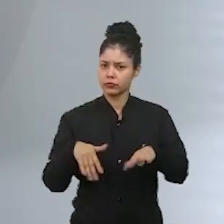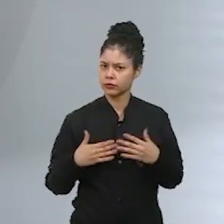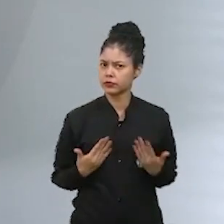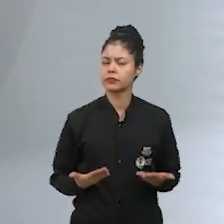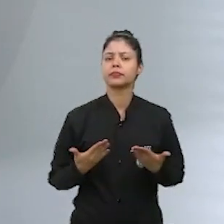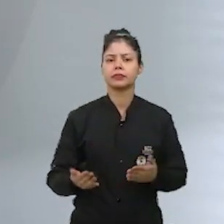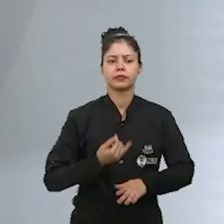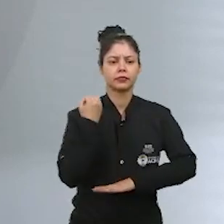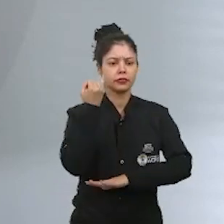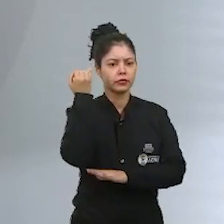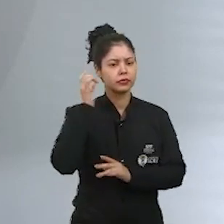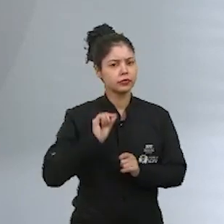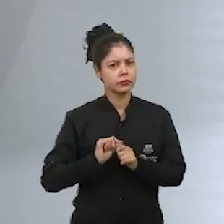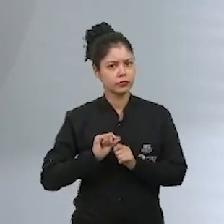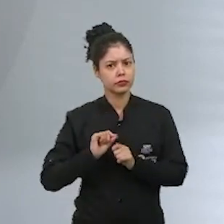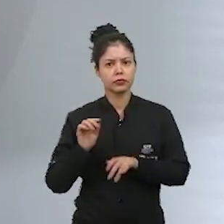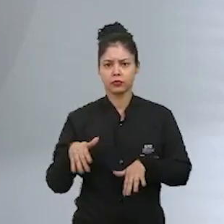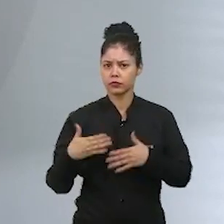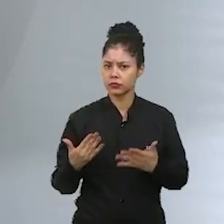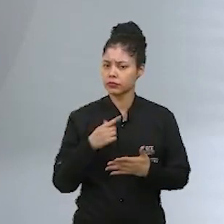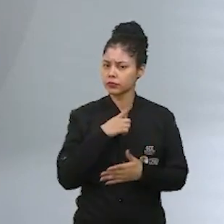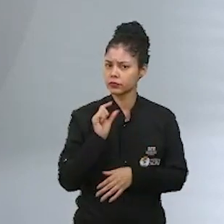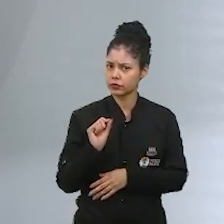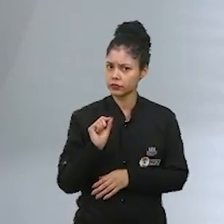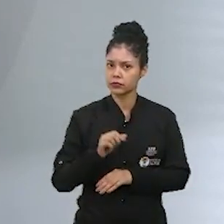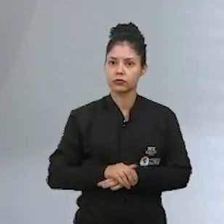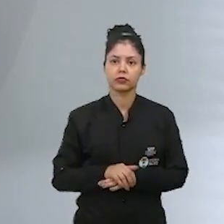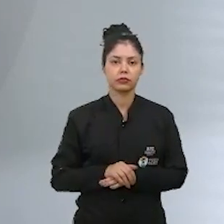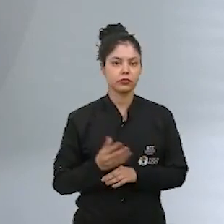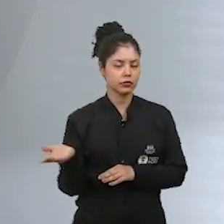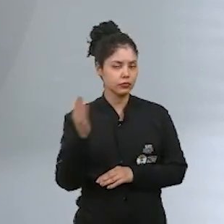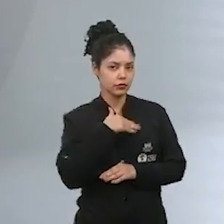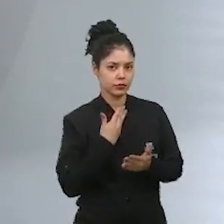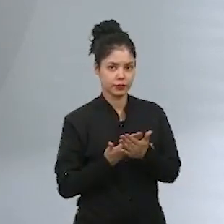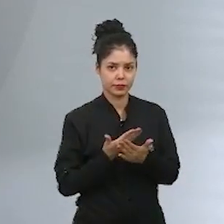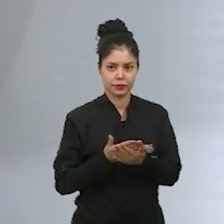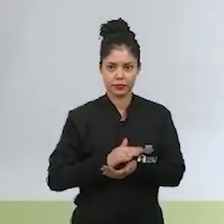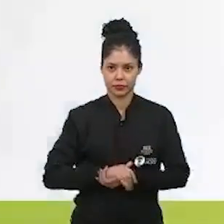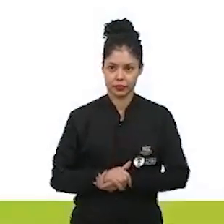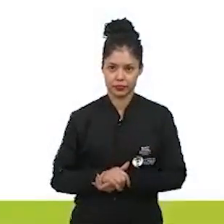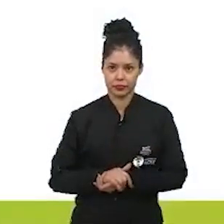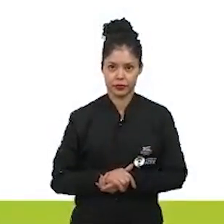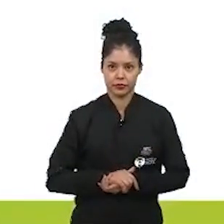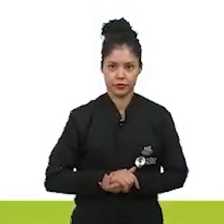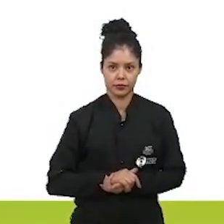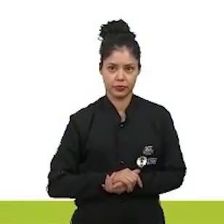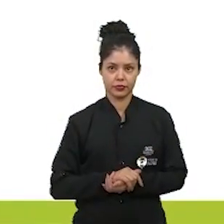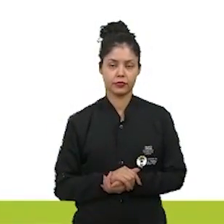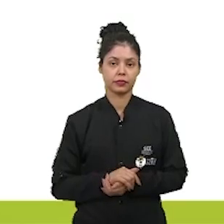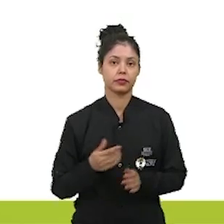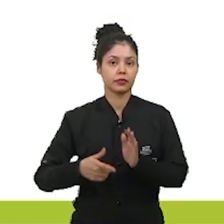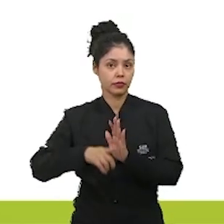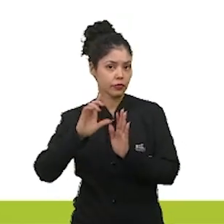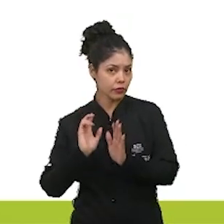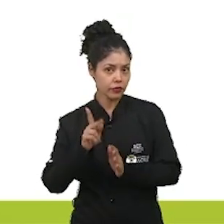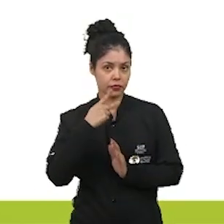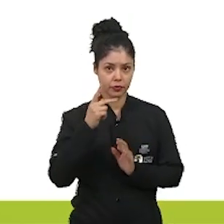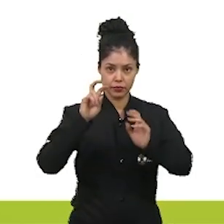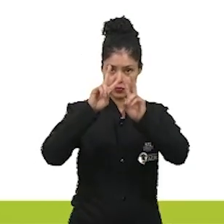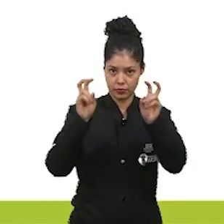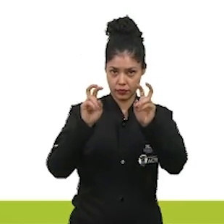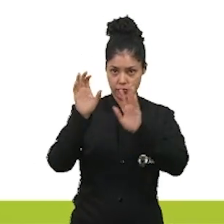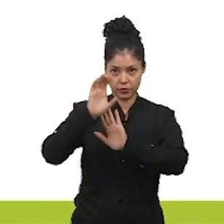as principais formas de relevos existentes. Então vamos lá para a aula. Antes de falarmos a respeito